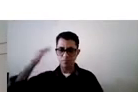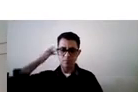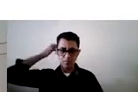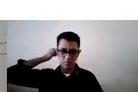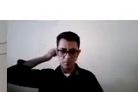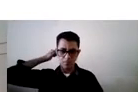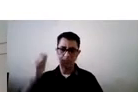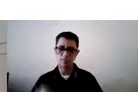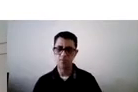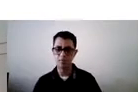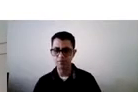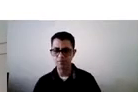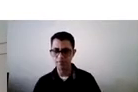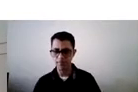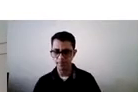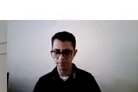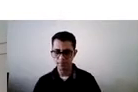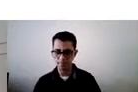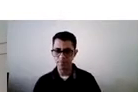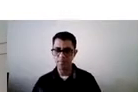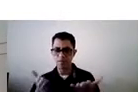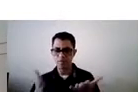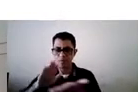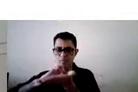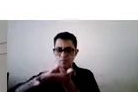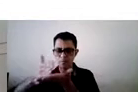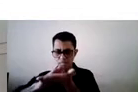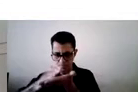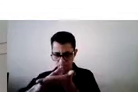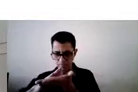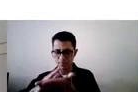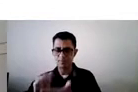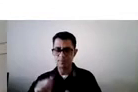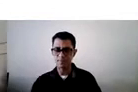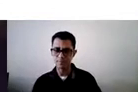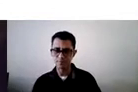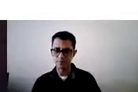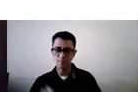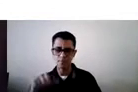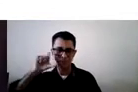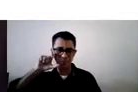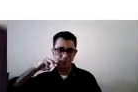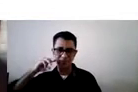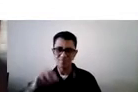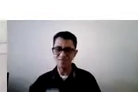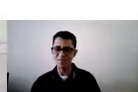branco. Agora o nosso intérprete de Libras, Magno.